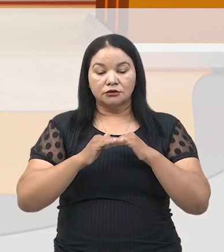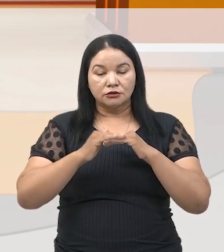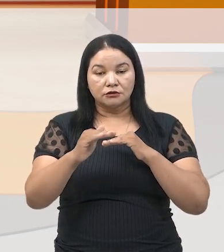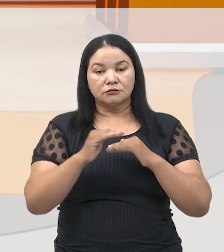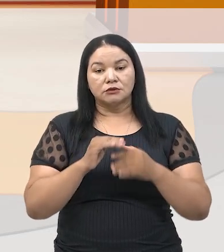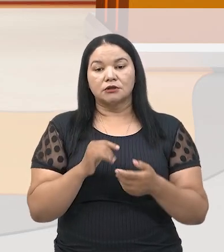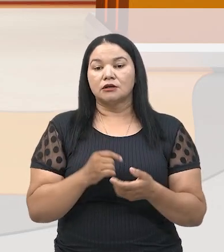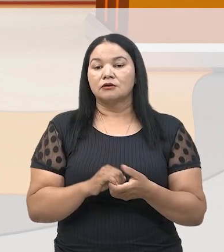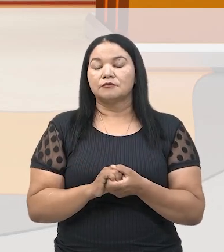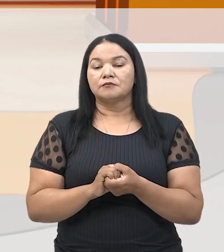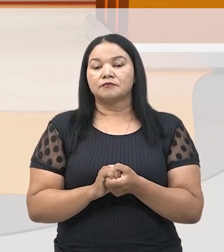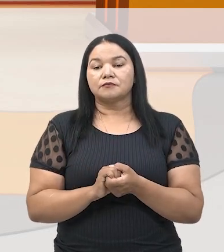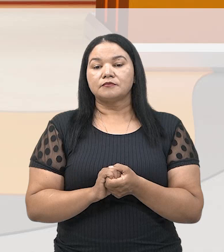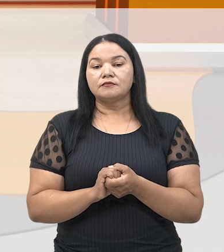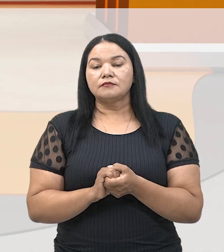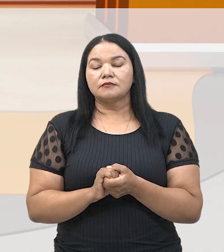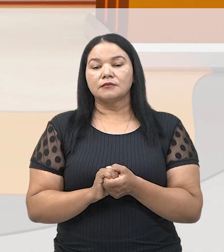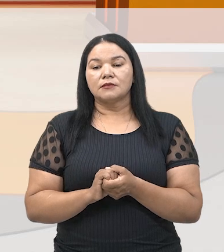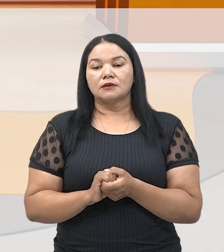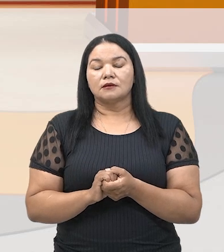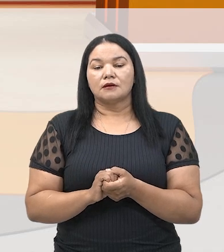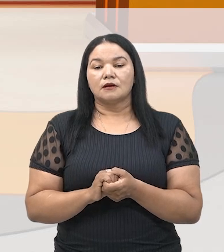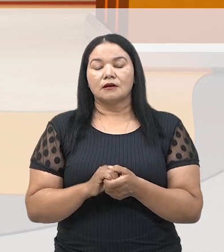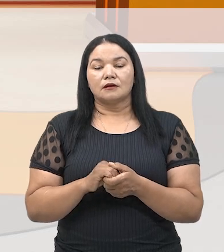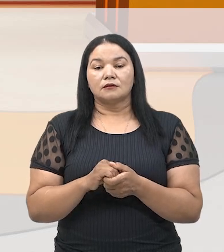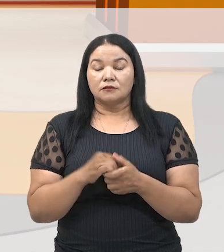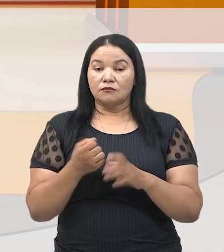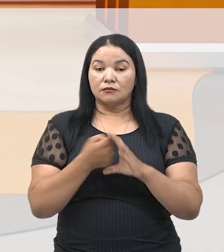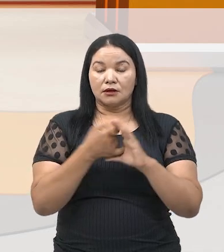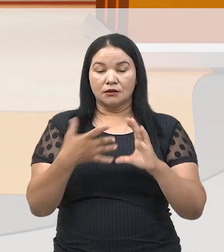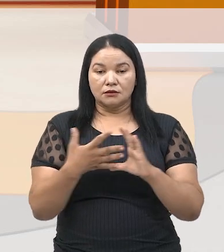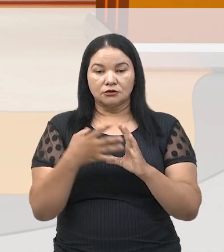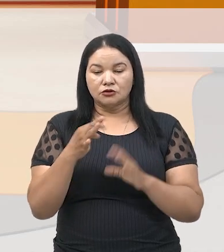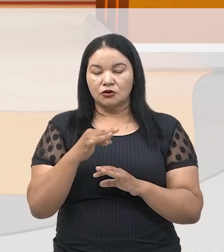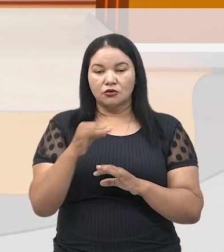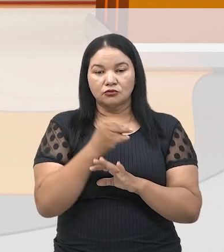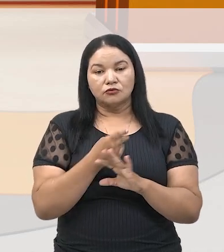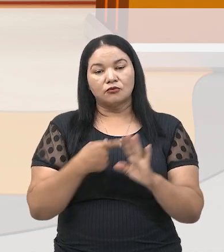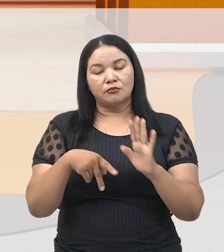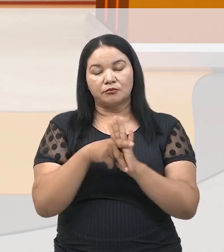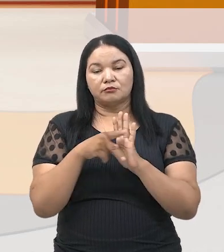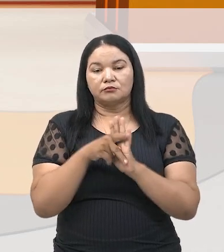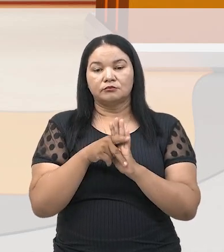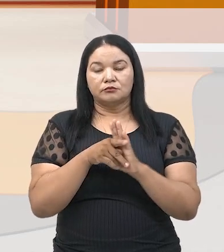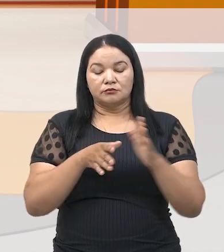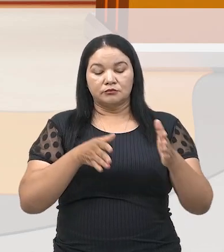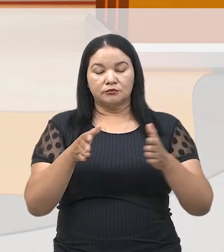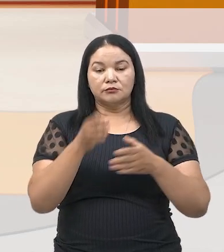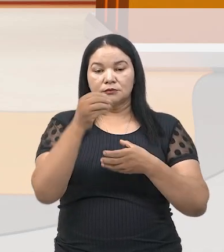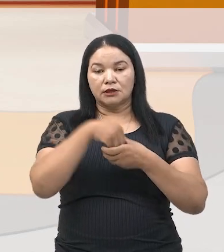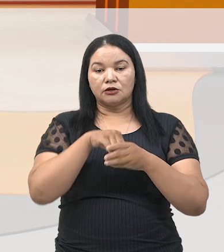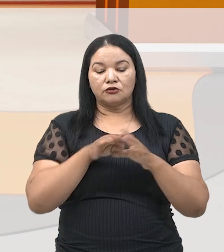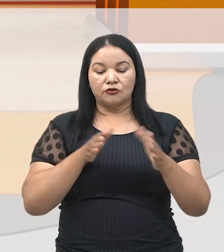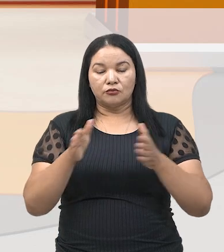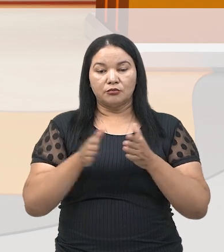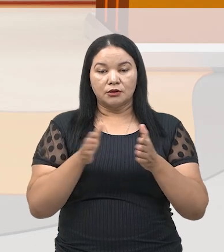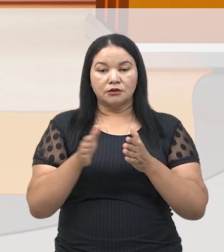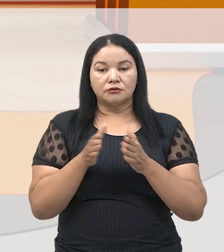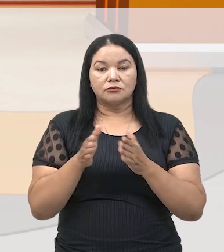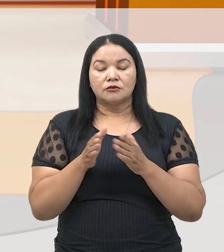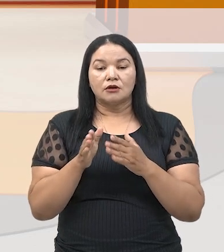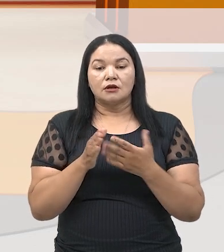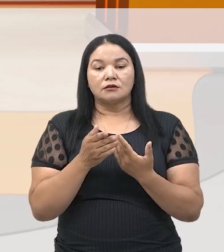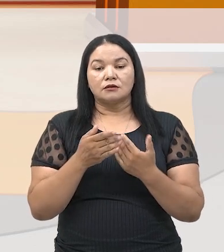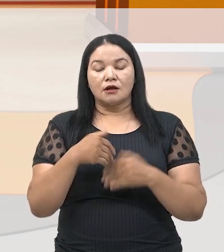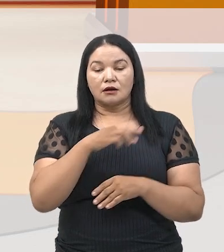instabilidade política. Então, essas características vão estar presentes dentro do período que nós chamamos de República da Espada.